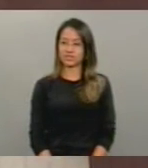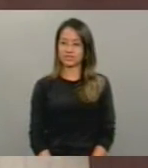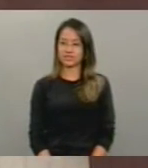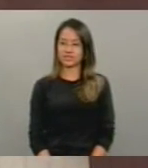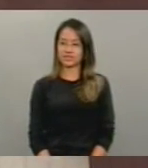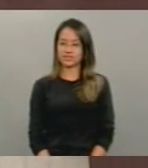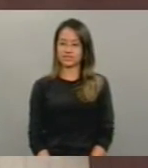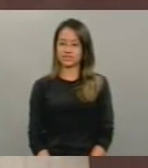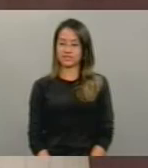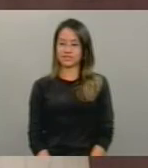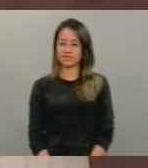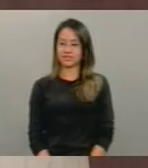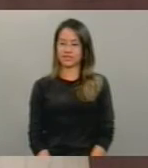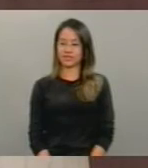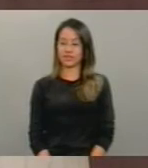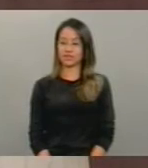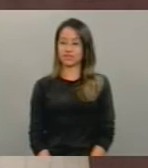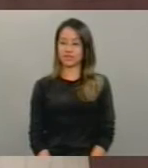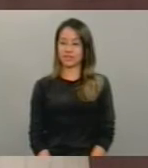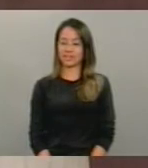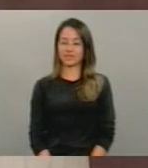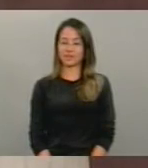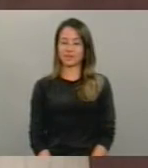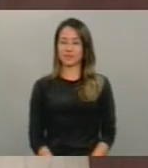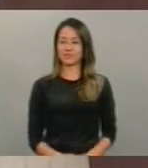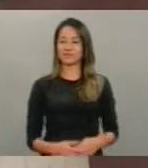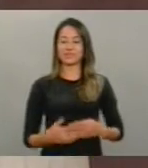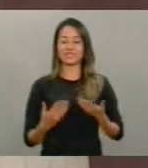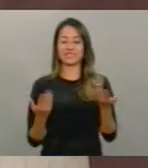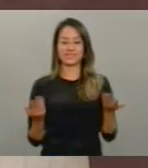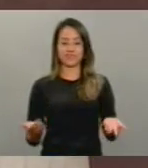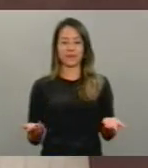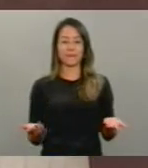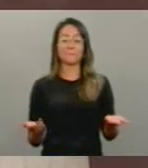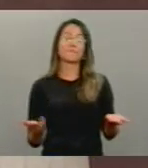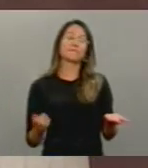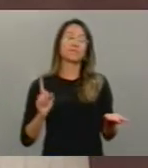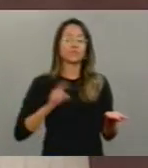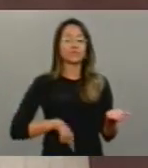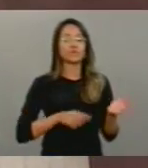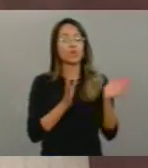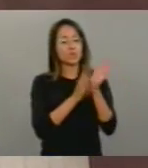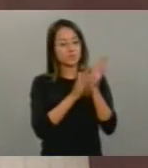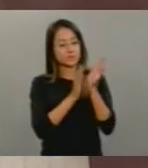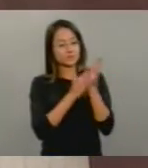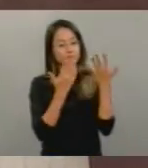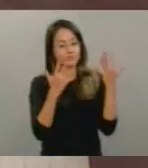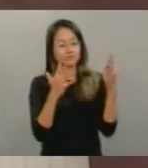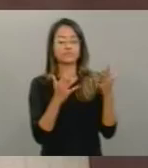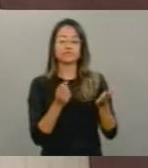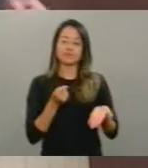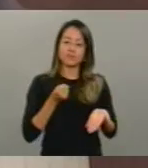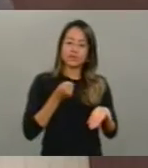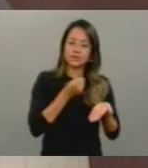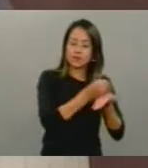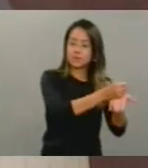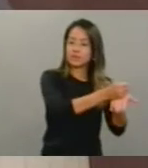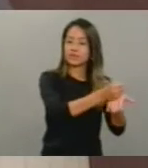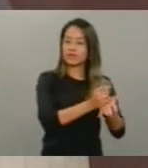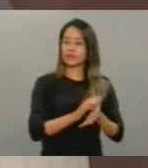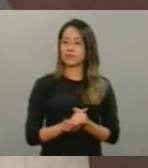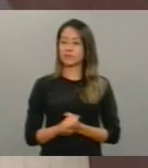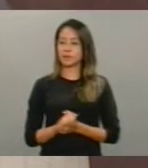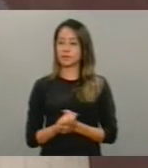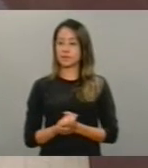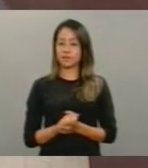Eu queria dedicar homenagem, apoio, solidariedade.